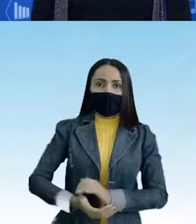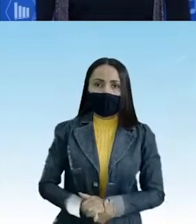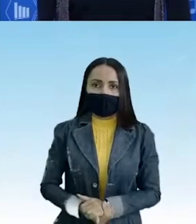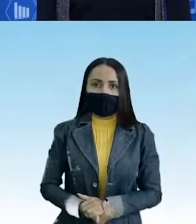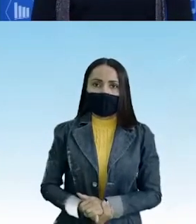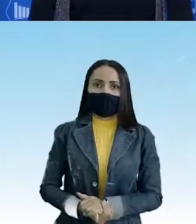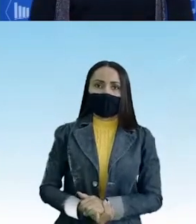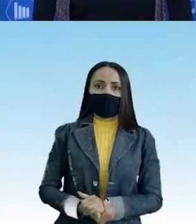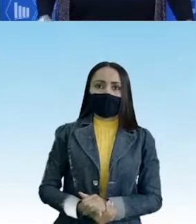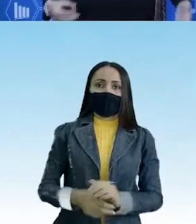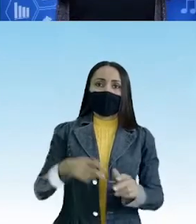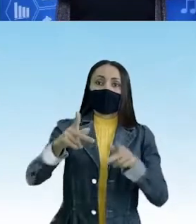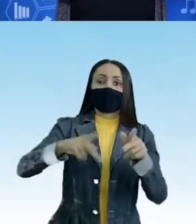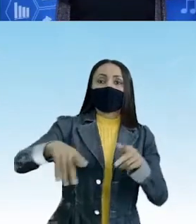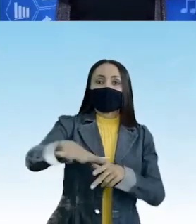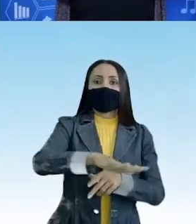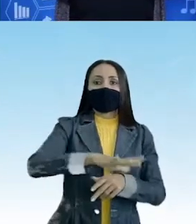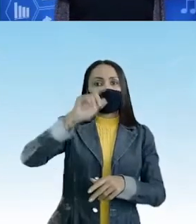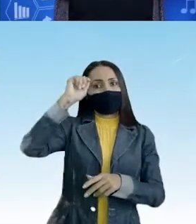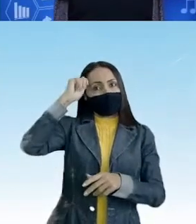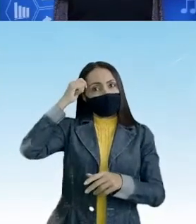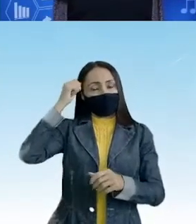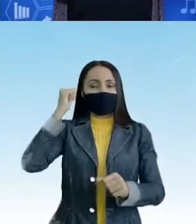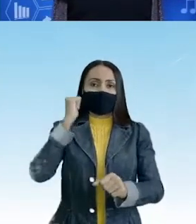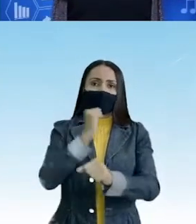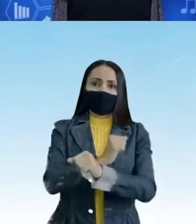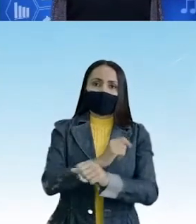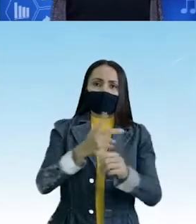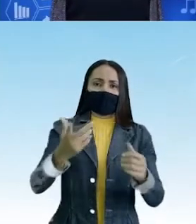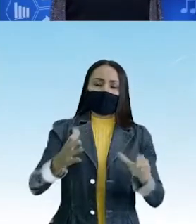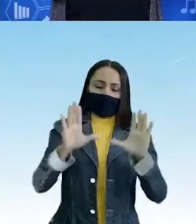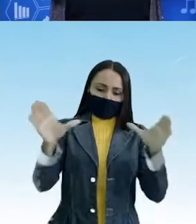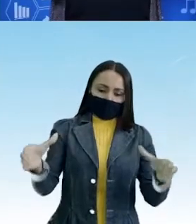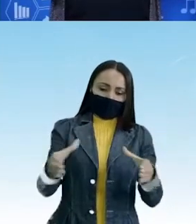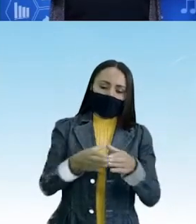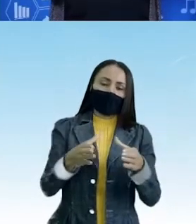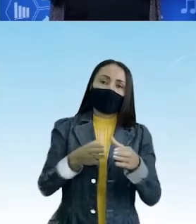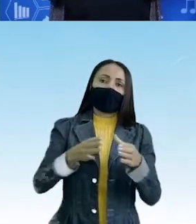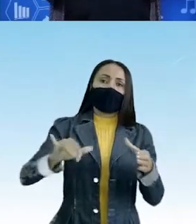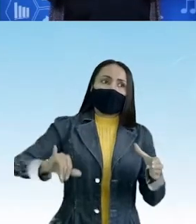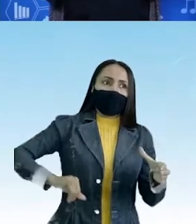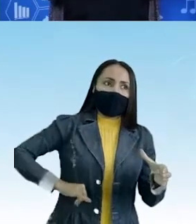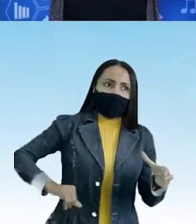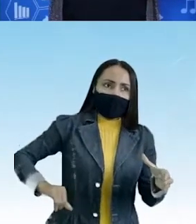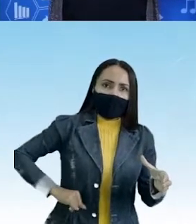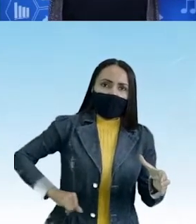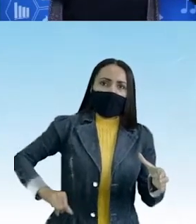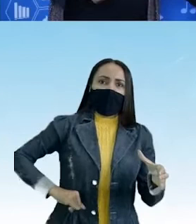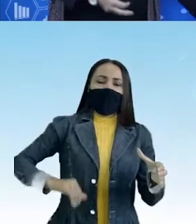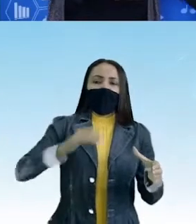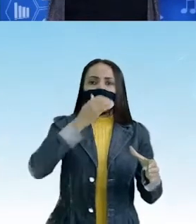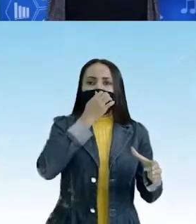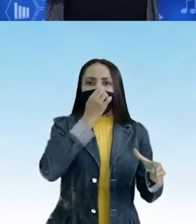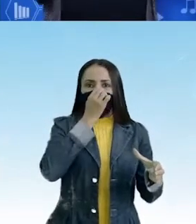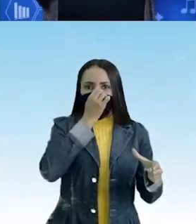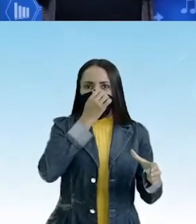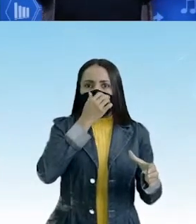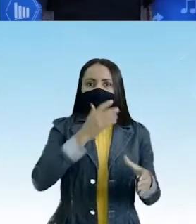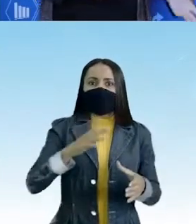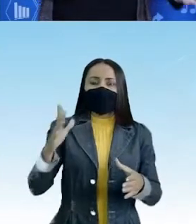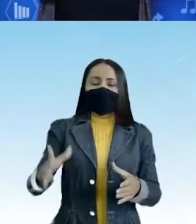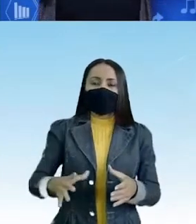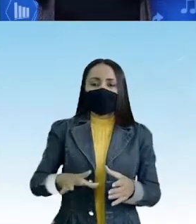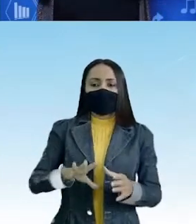Povos africanos. Esse grupo, gente, sofreu muito a migração involuntária, pois eles foram